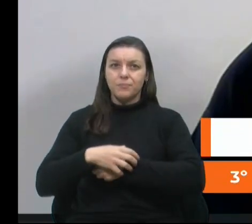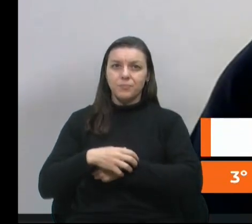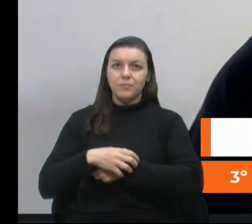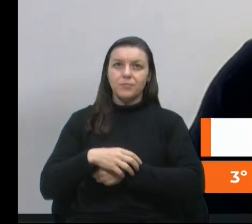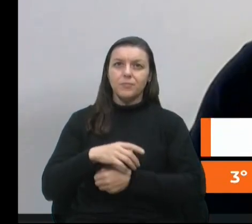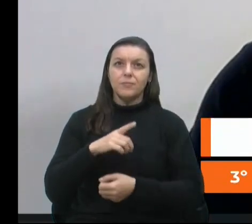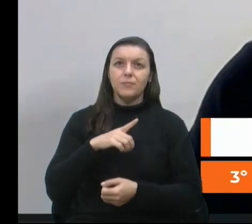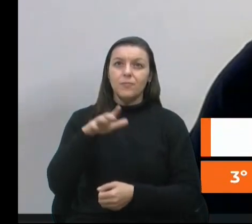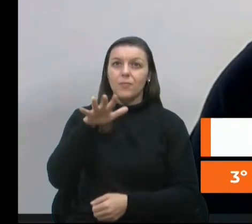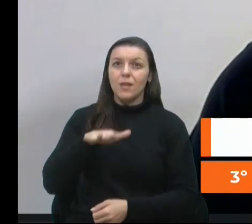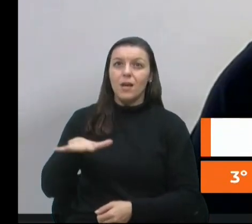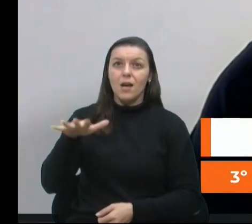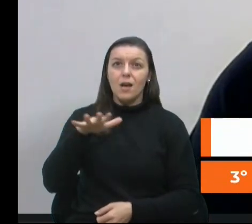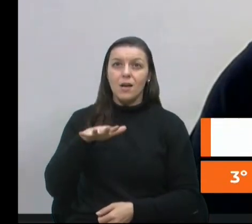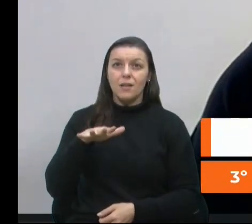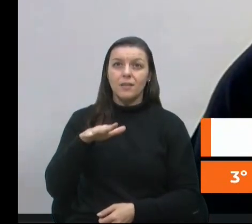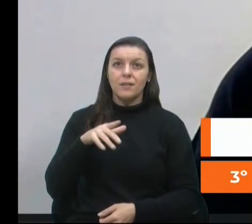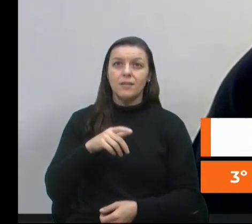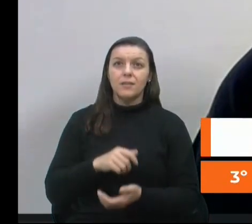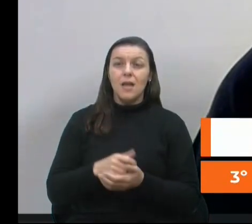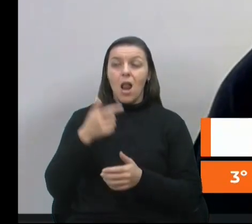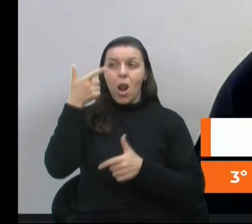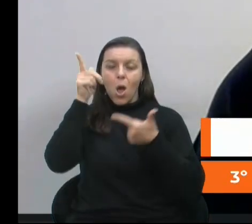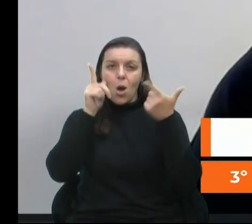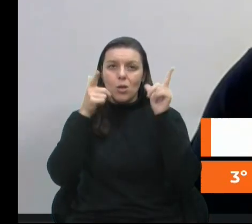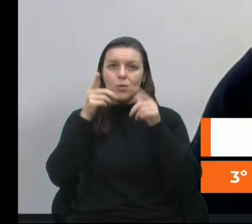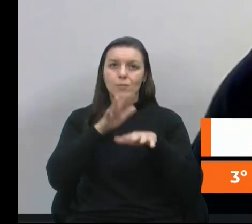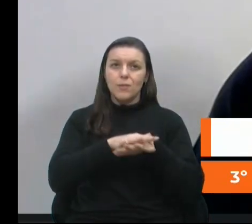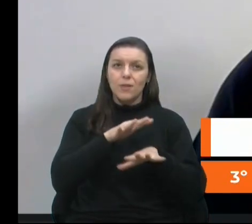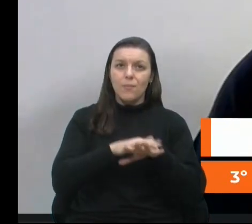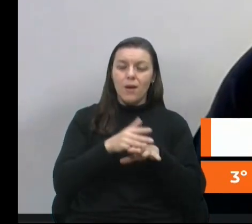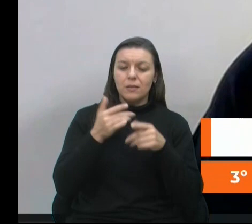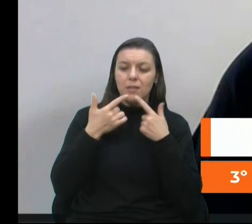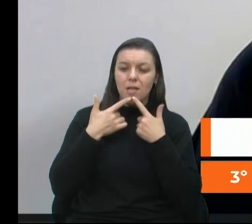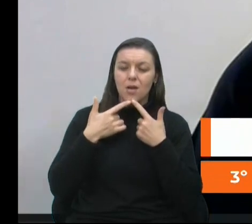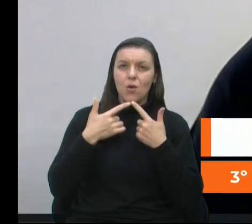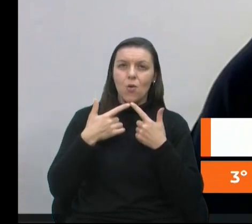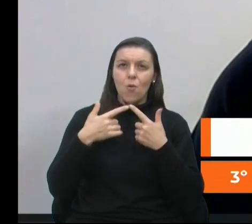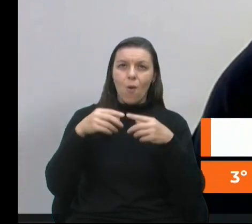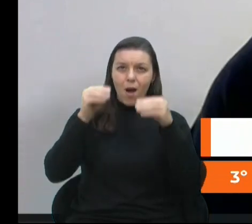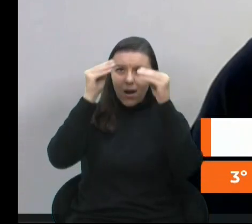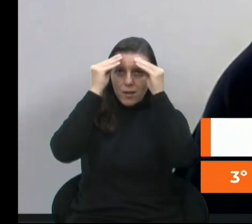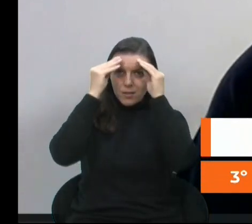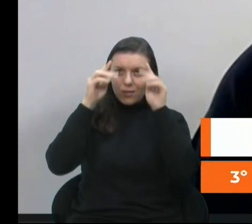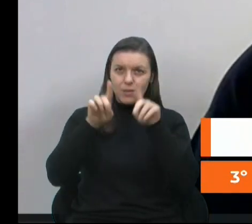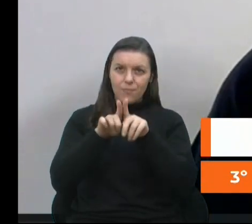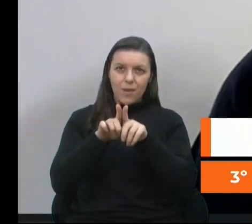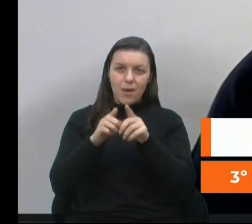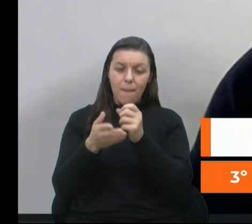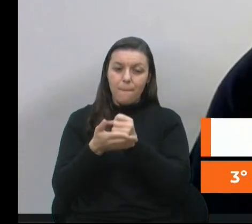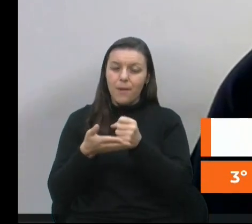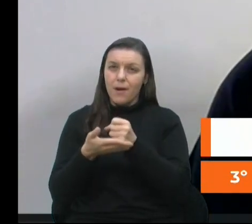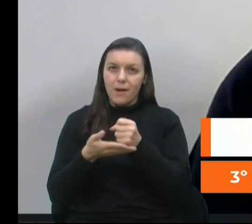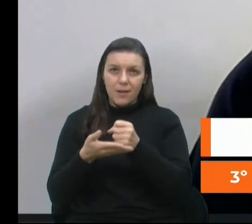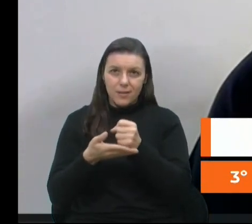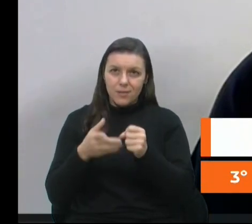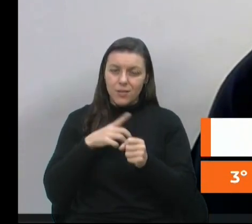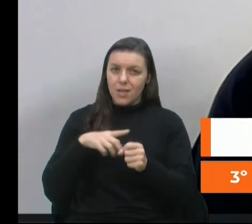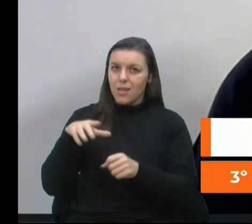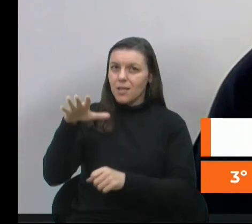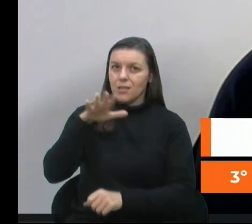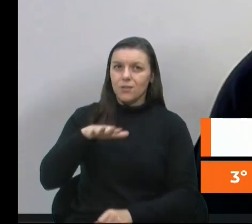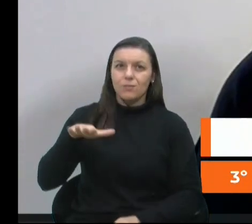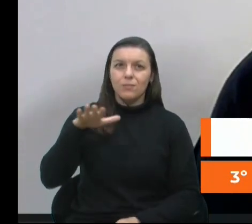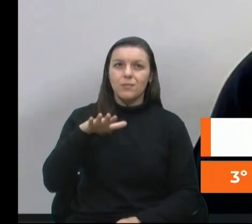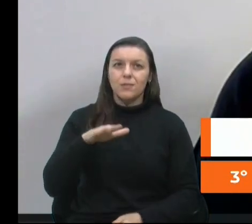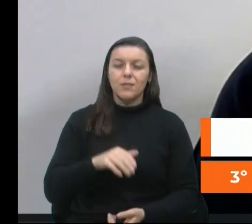uma área muito restrita, a área da lógica e matemática, a área de linguagens, basicamente essas duas áreas dominando então